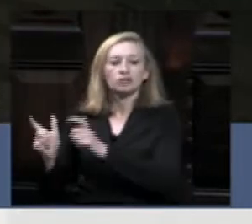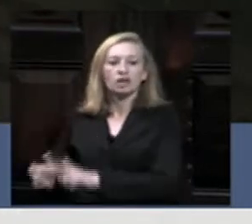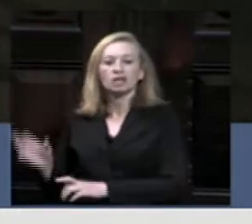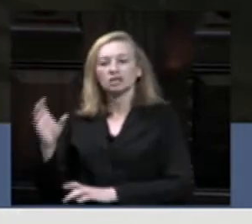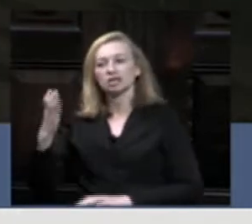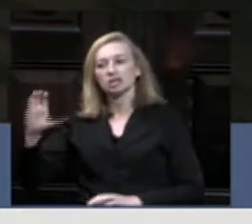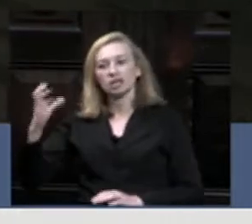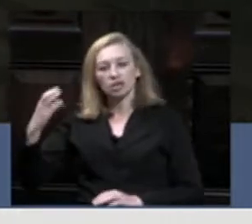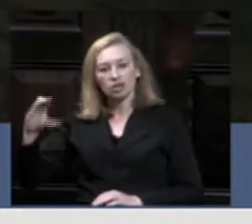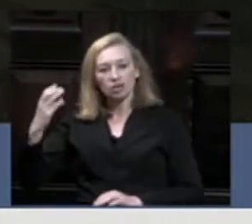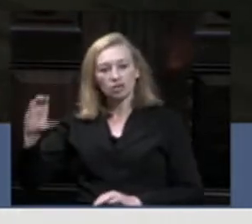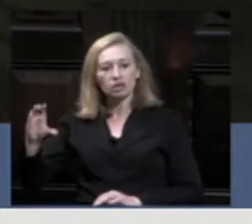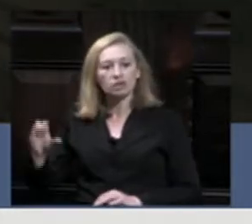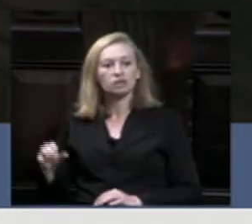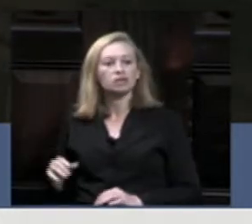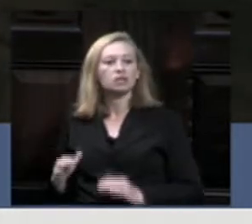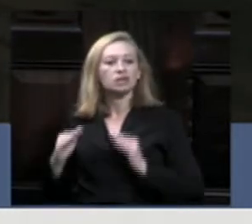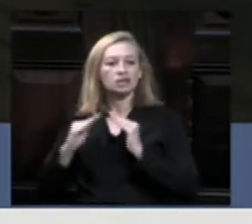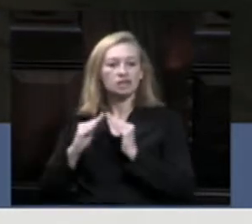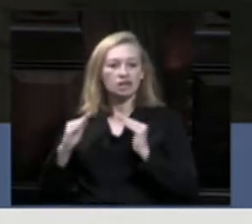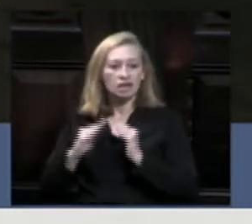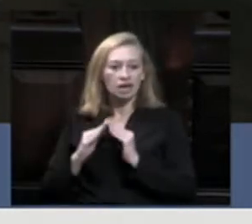Waldeck aqui ainda não estava,